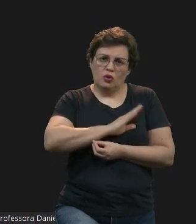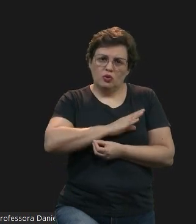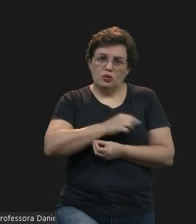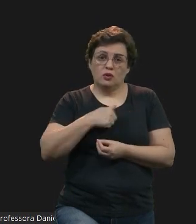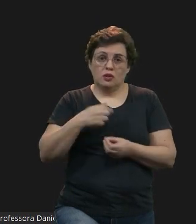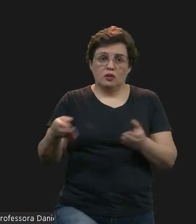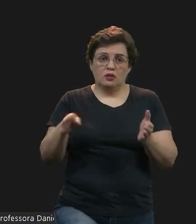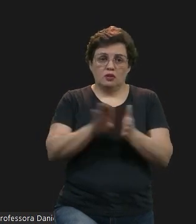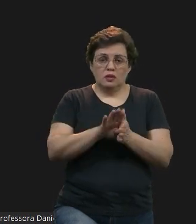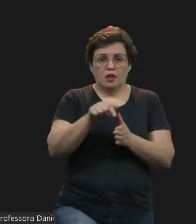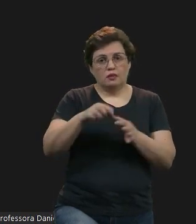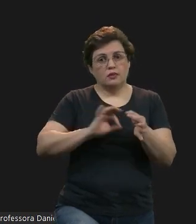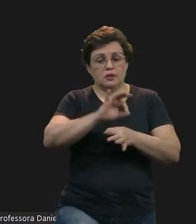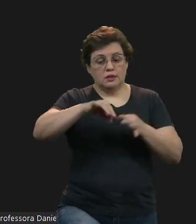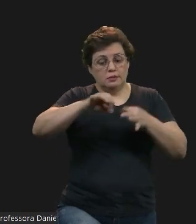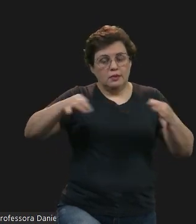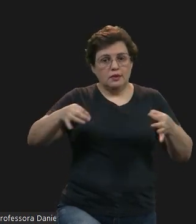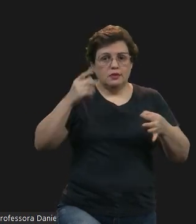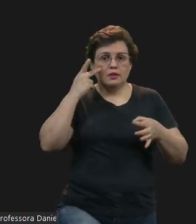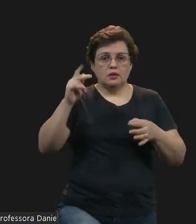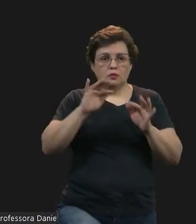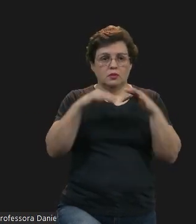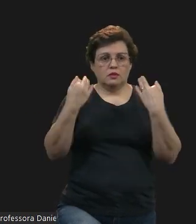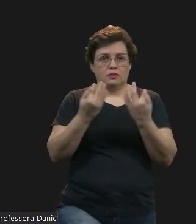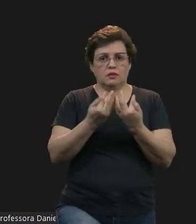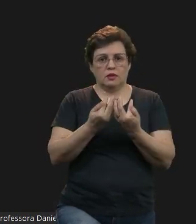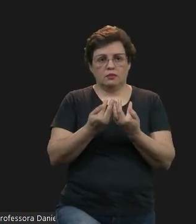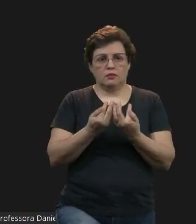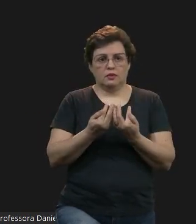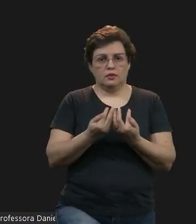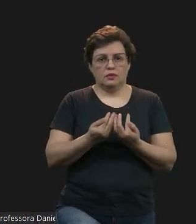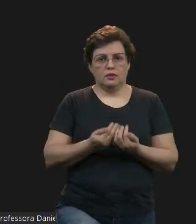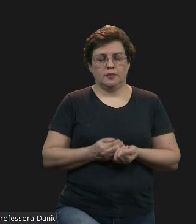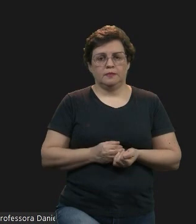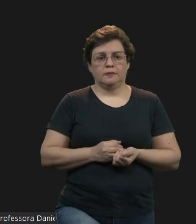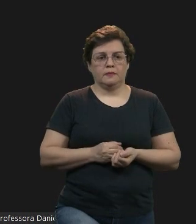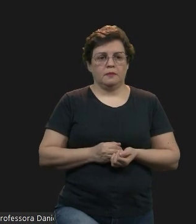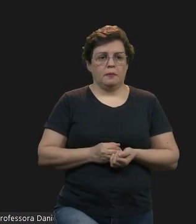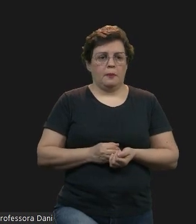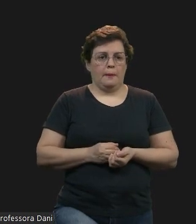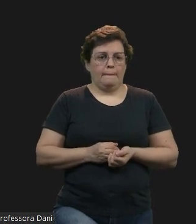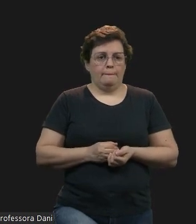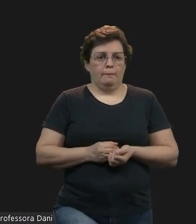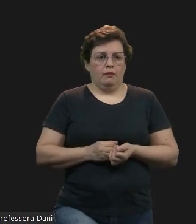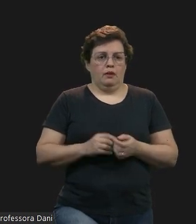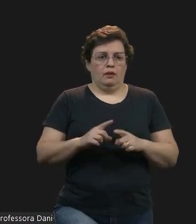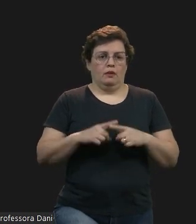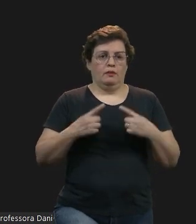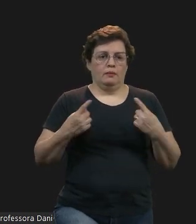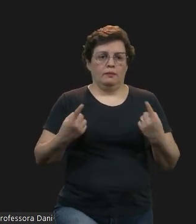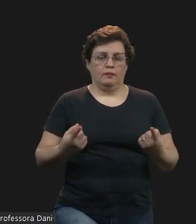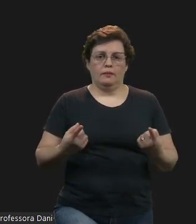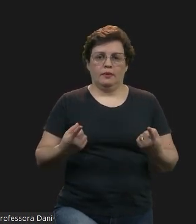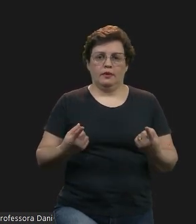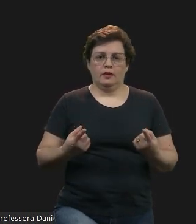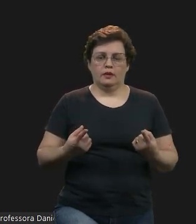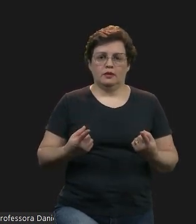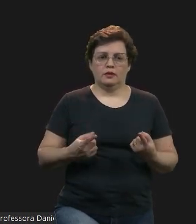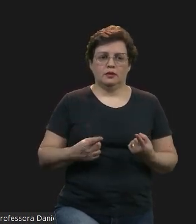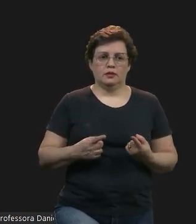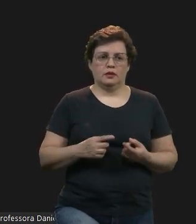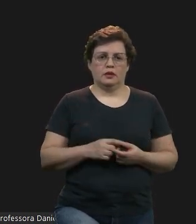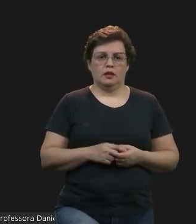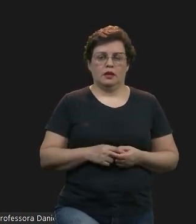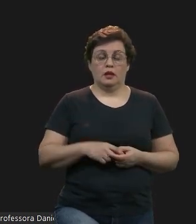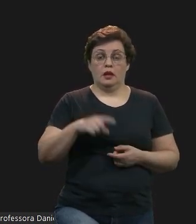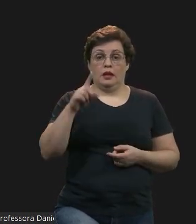família. Claro que nós não gostaríamos que isso estivesse acontecendo na data de hoje, mas não deixa de ser, eu